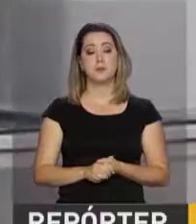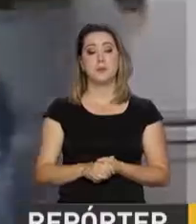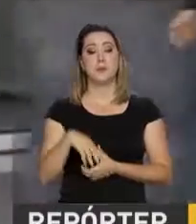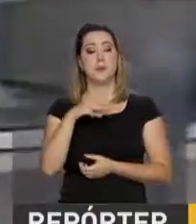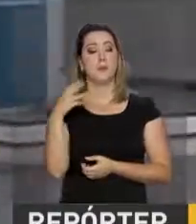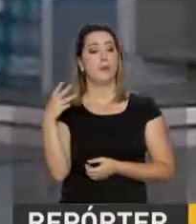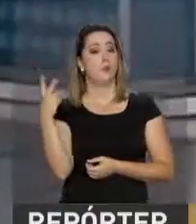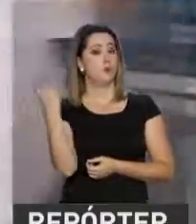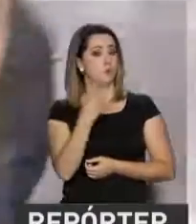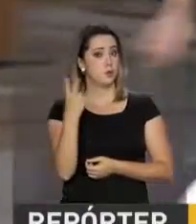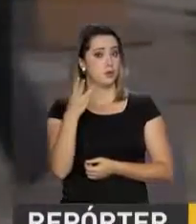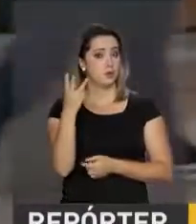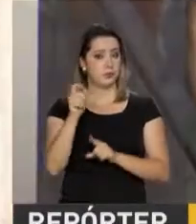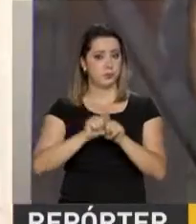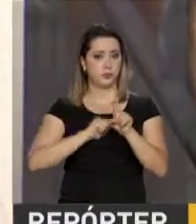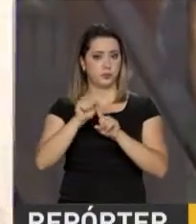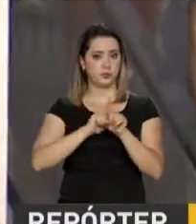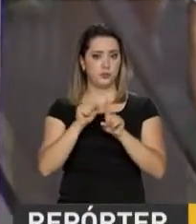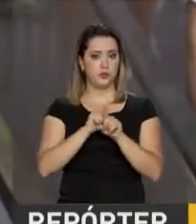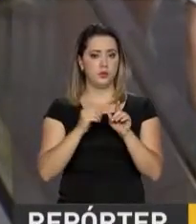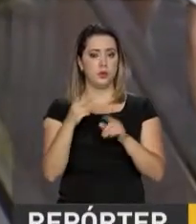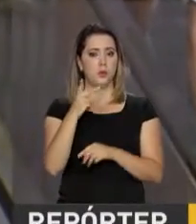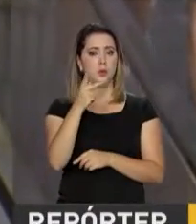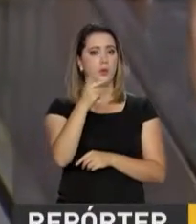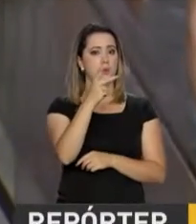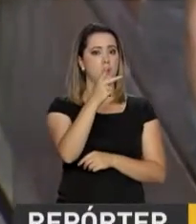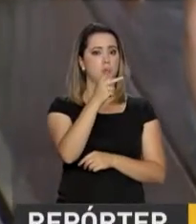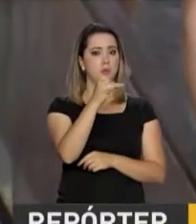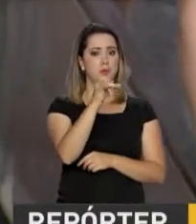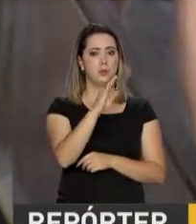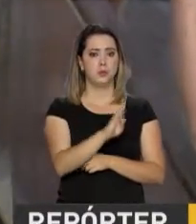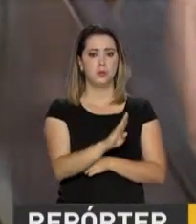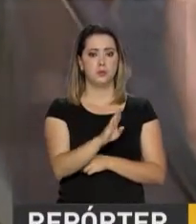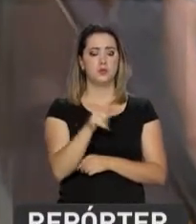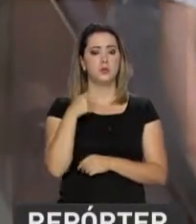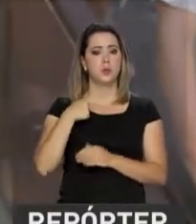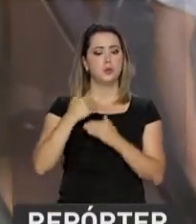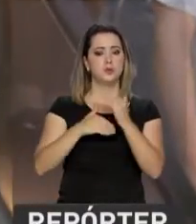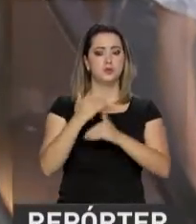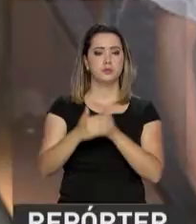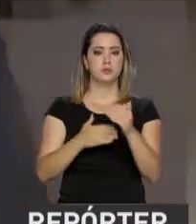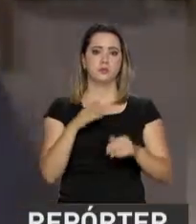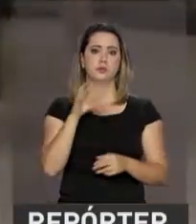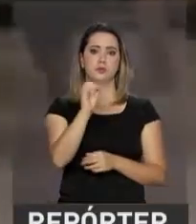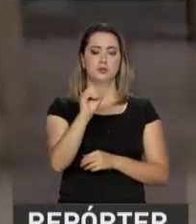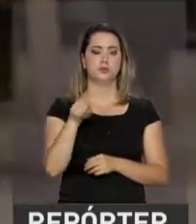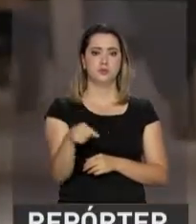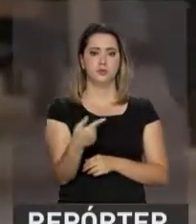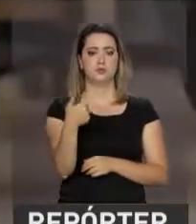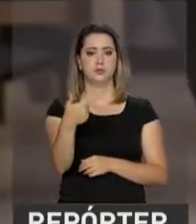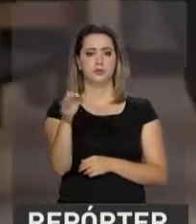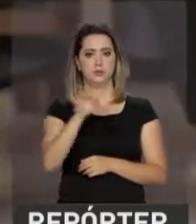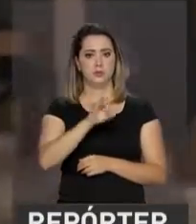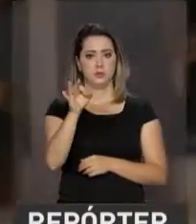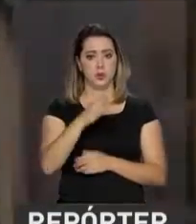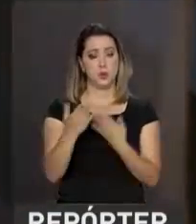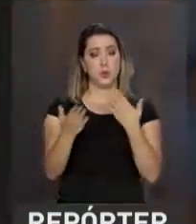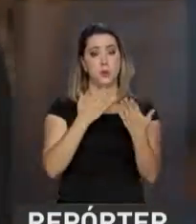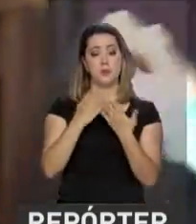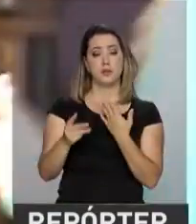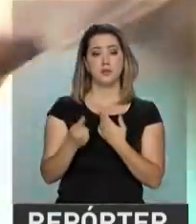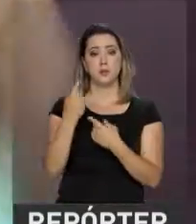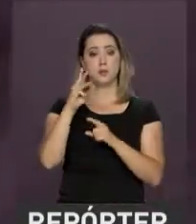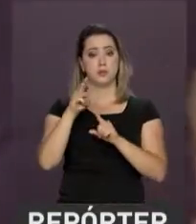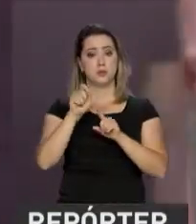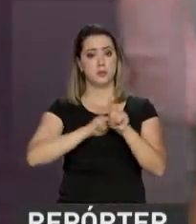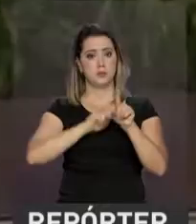do ano, o PIB, que é a soma de todos os bens e serviços produzidos no país, avançou 0,2% em relação ao primeiro